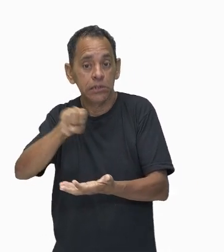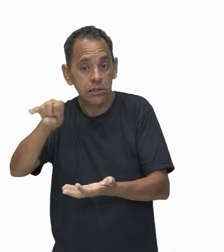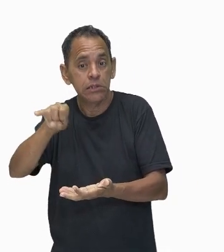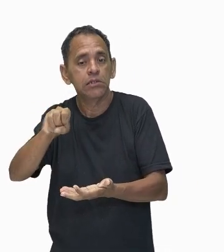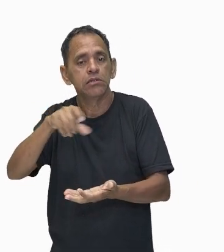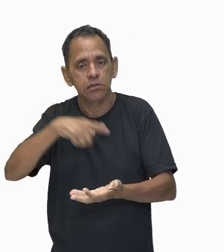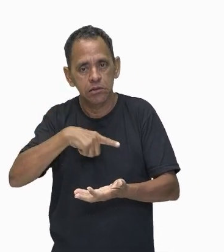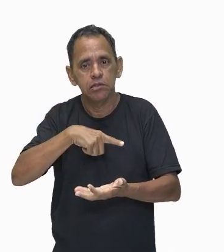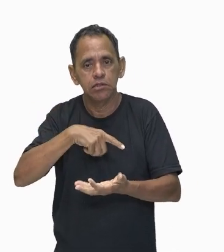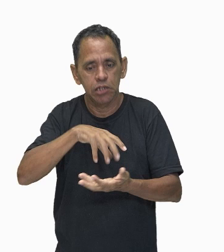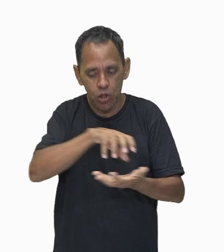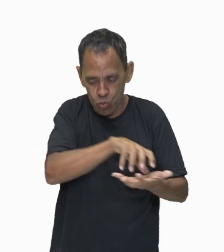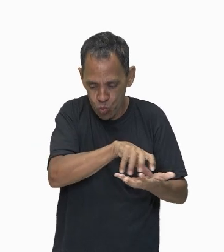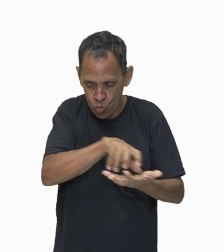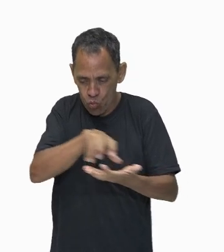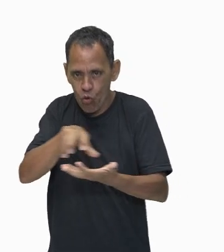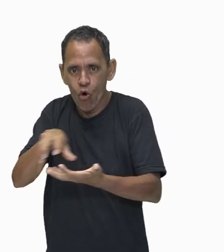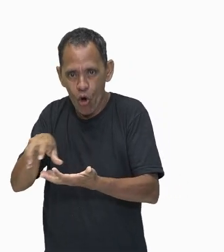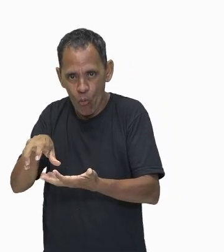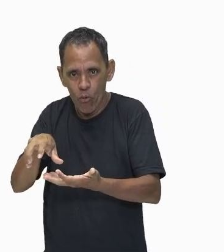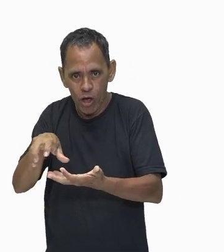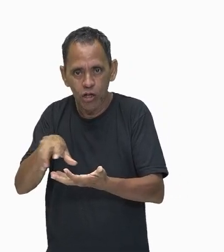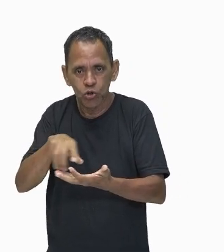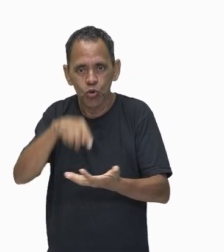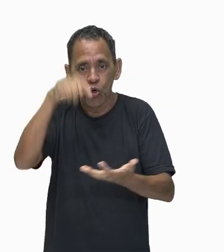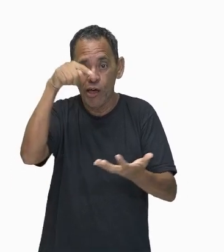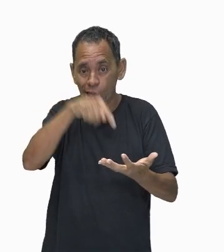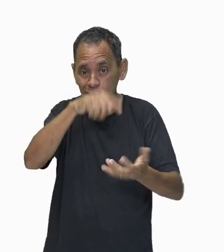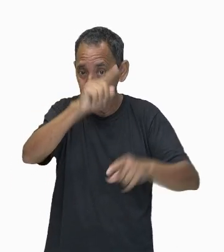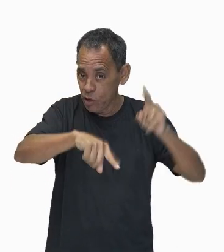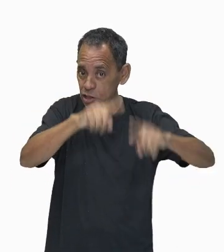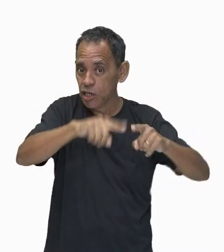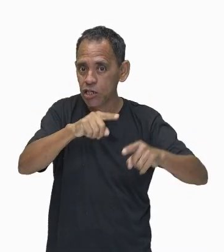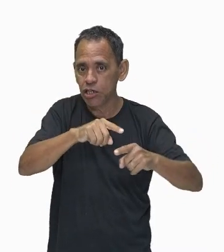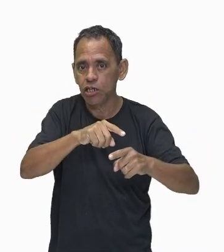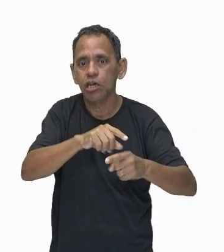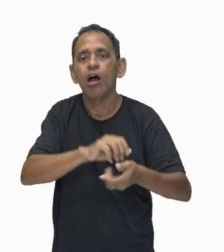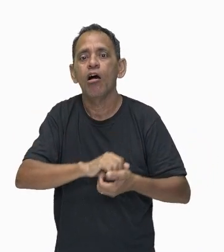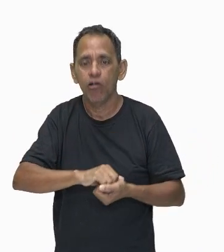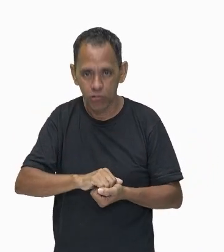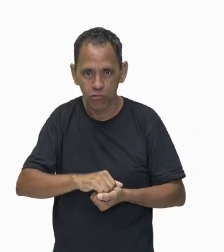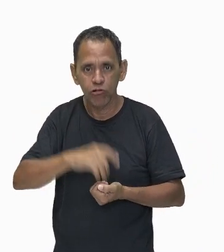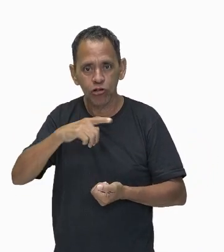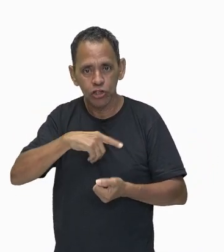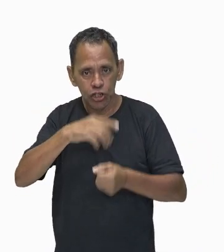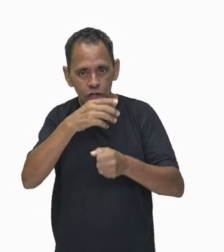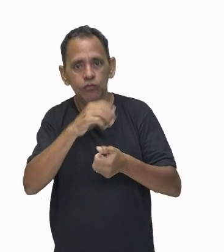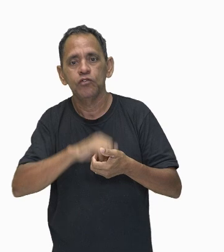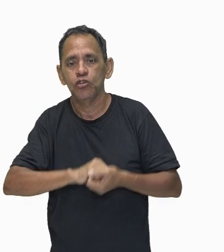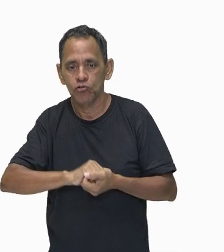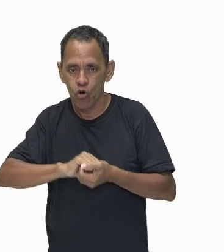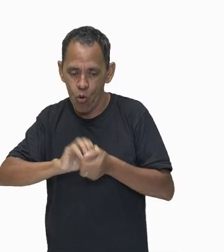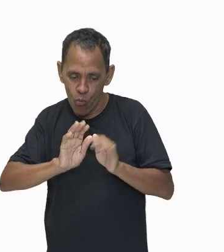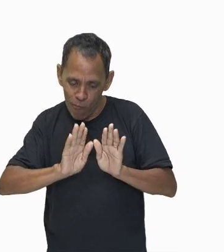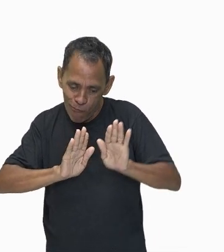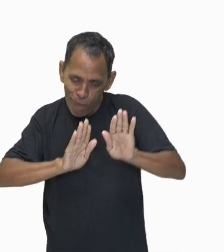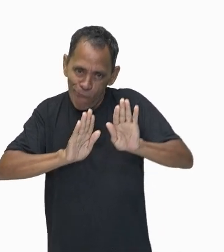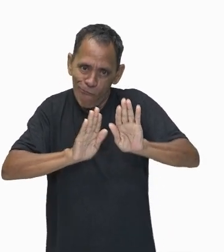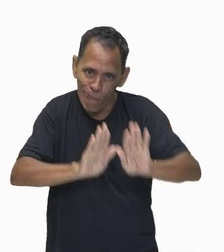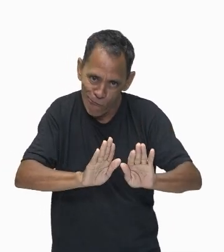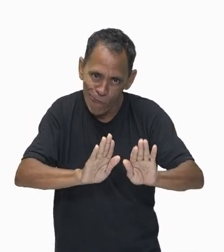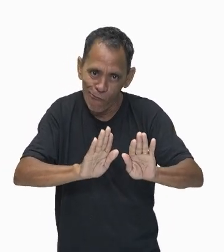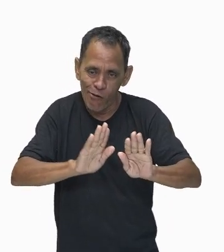esse corpo ele recebeu uma certa quantidade de trabalho, né? E trabalho